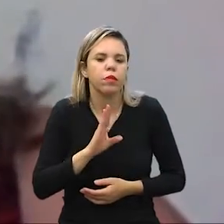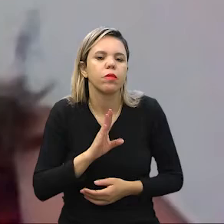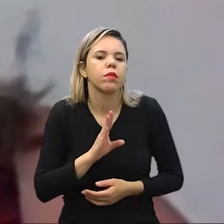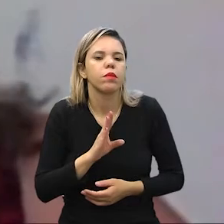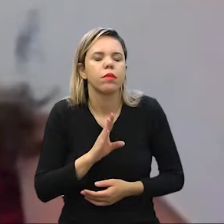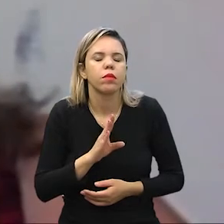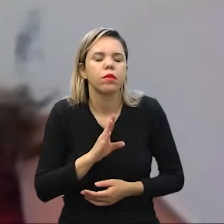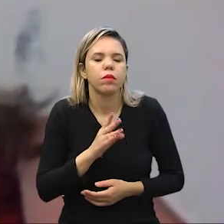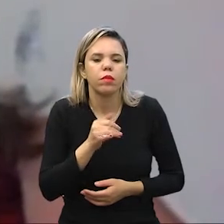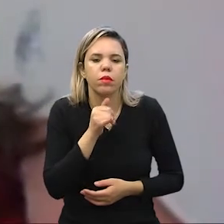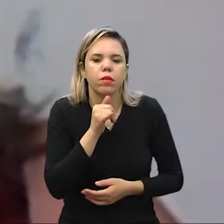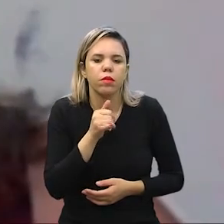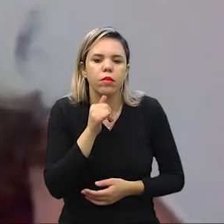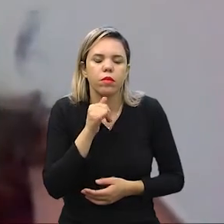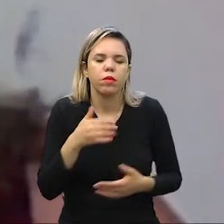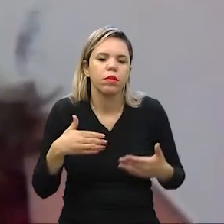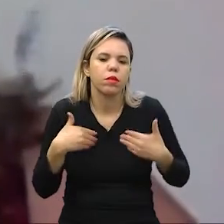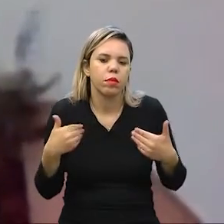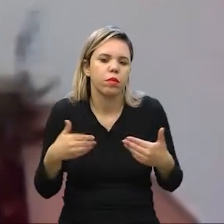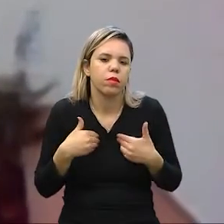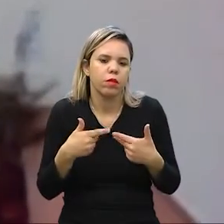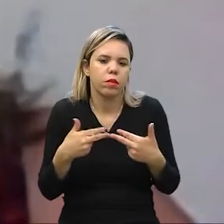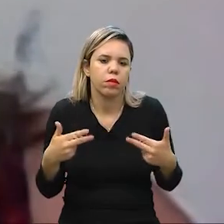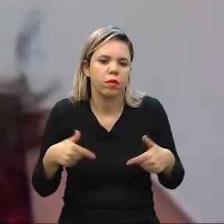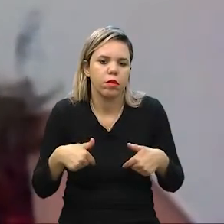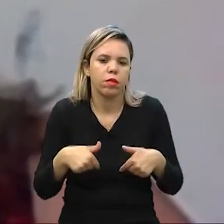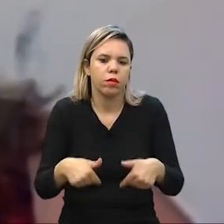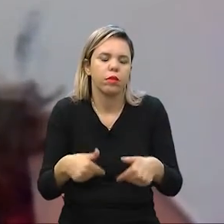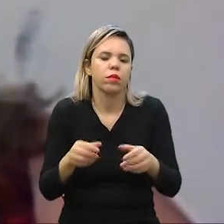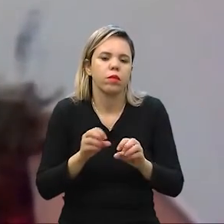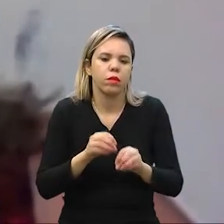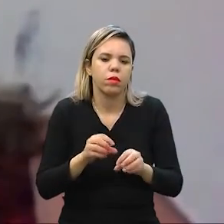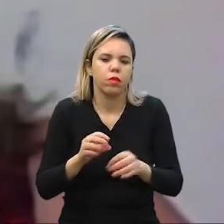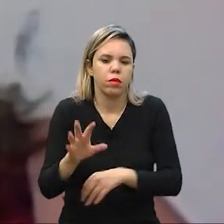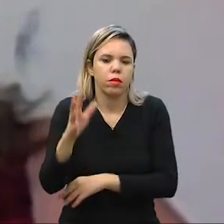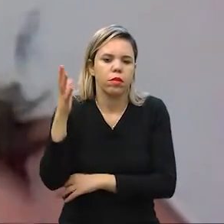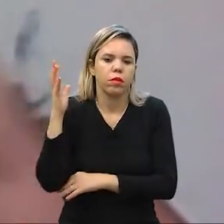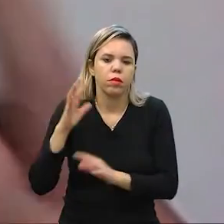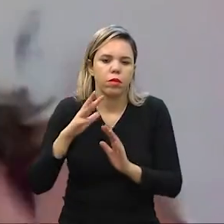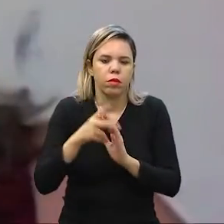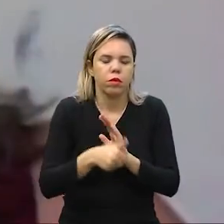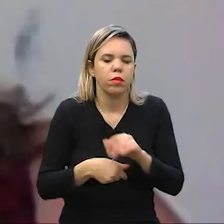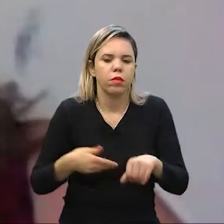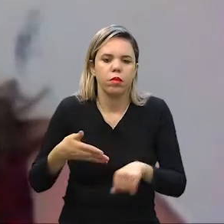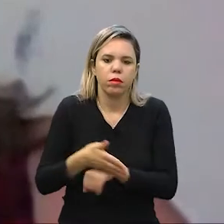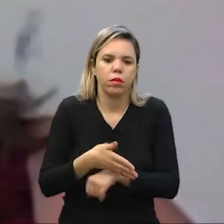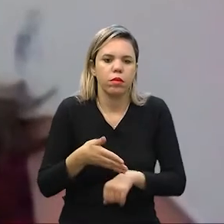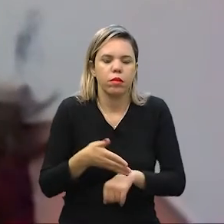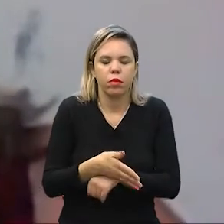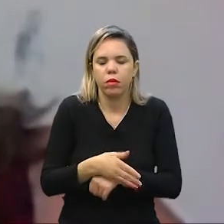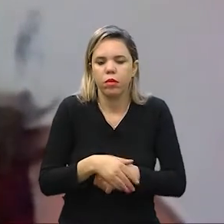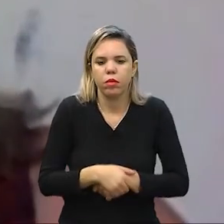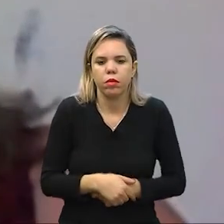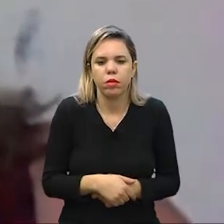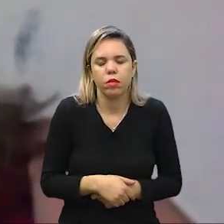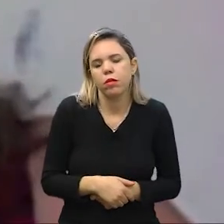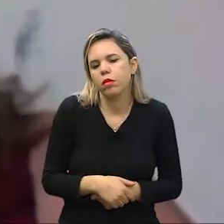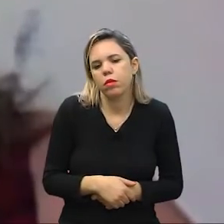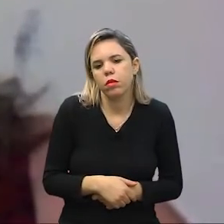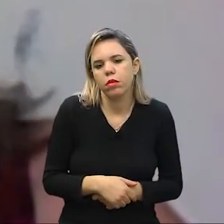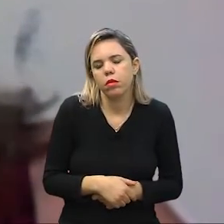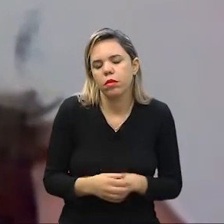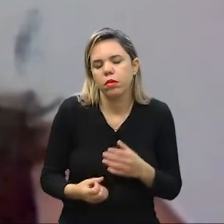gratuitamente, como o lazer, as atividades de educação ambiental, as visitas